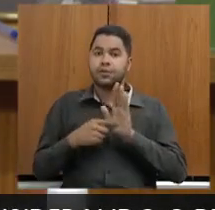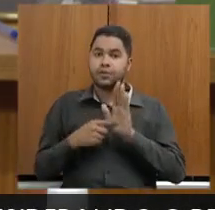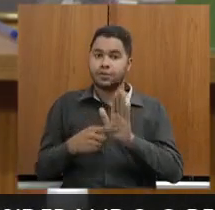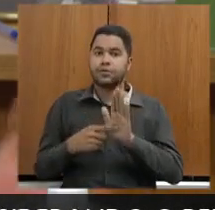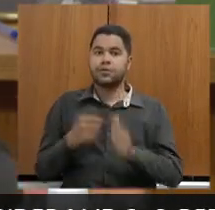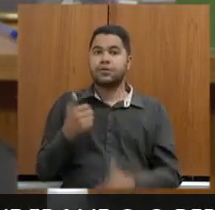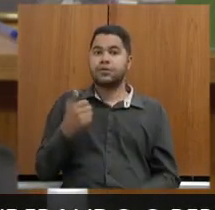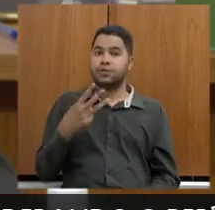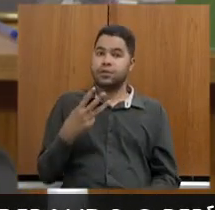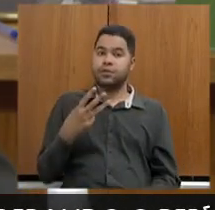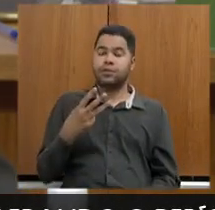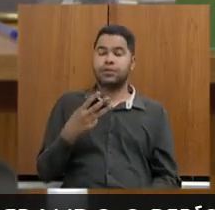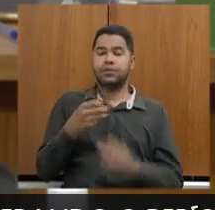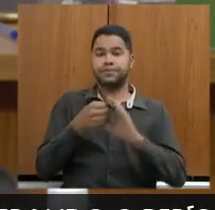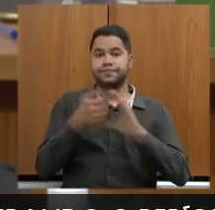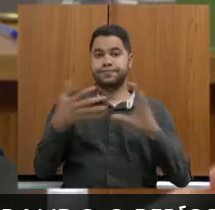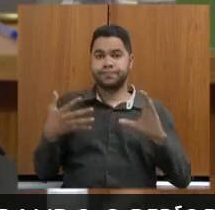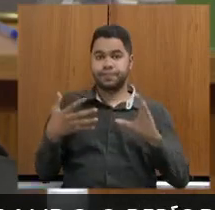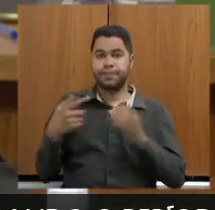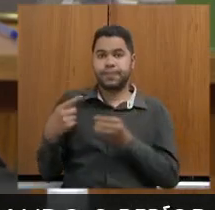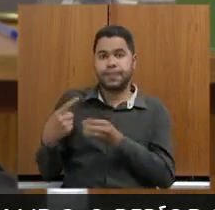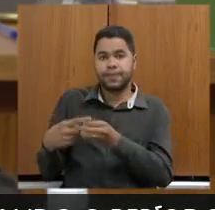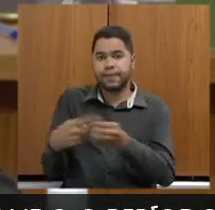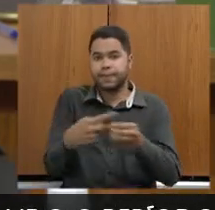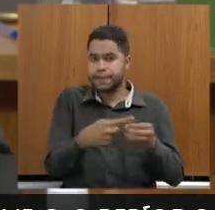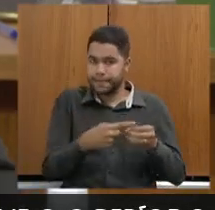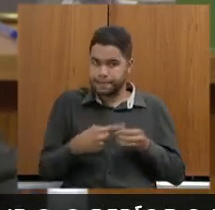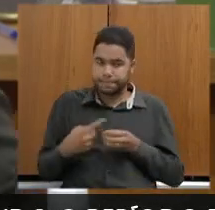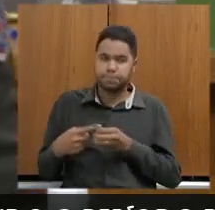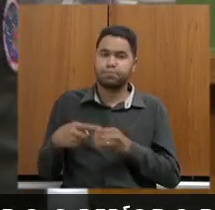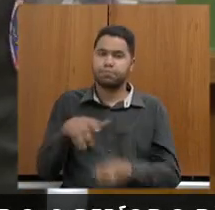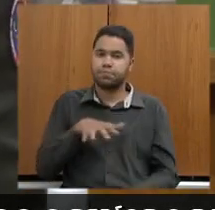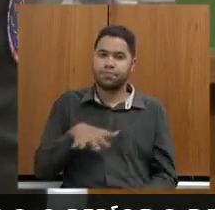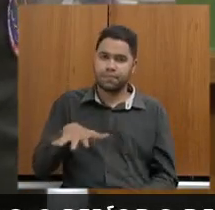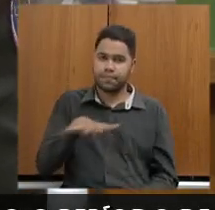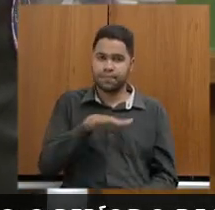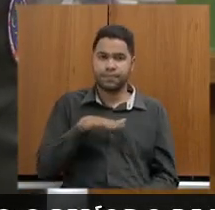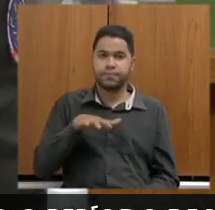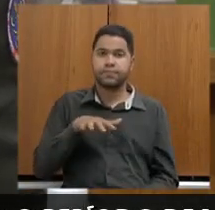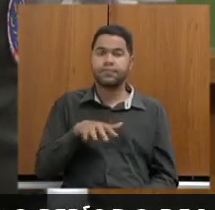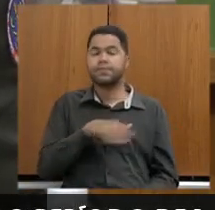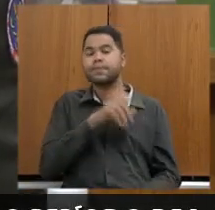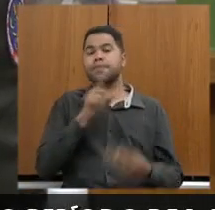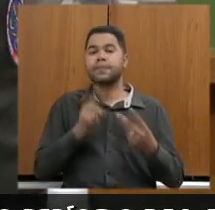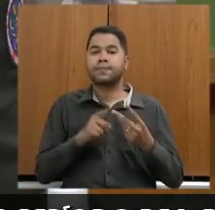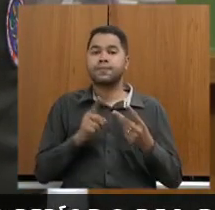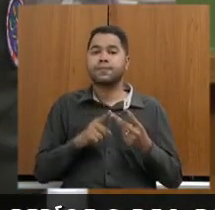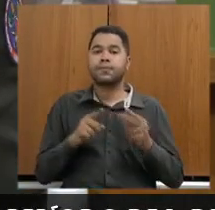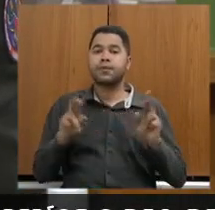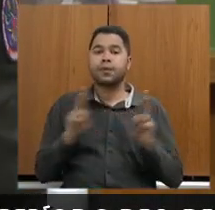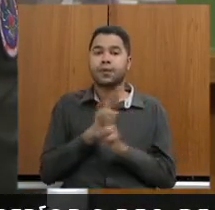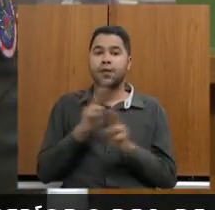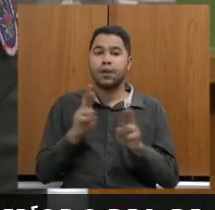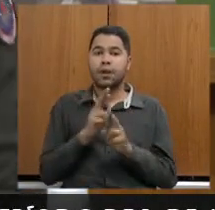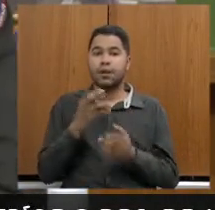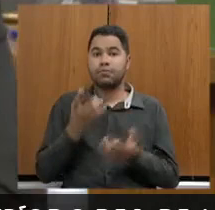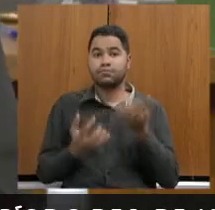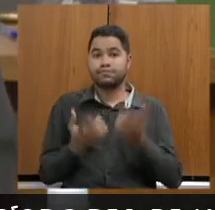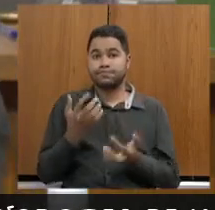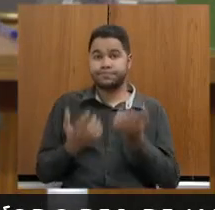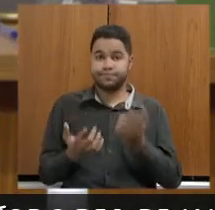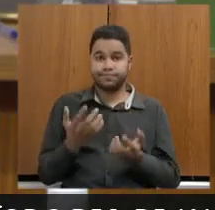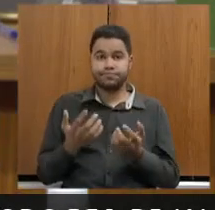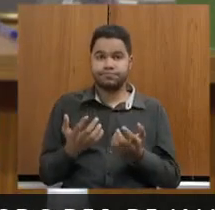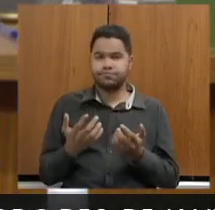13 características dos Municípios das localidades a segunda é com relação a incêndio em vegetação